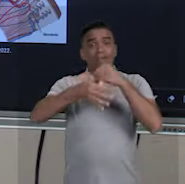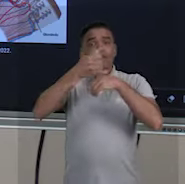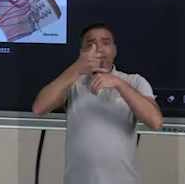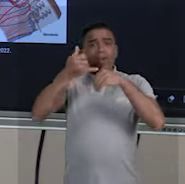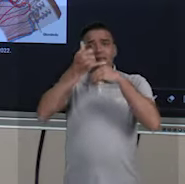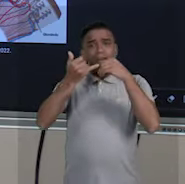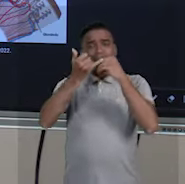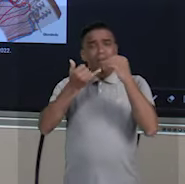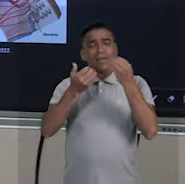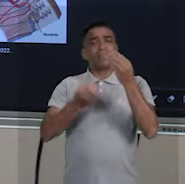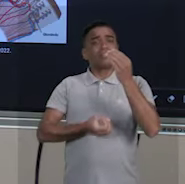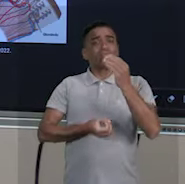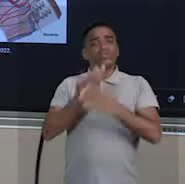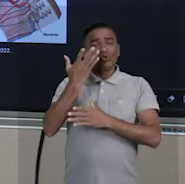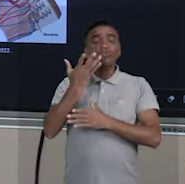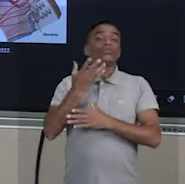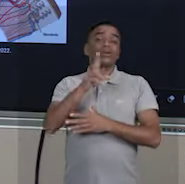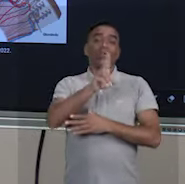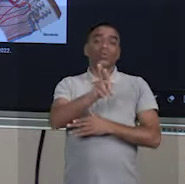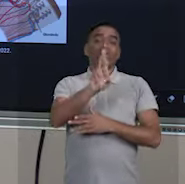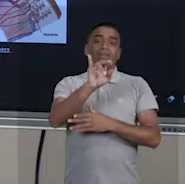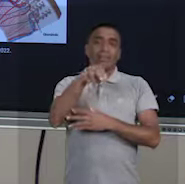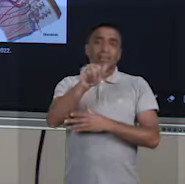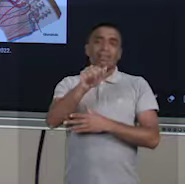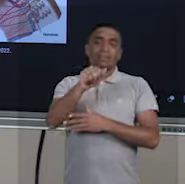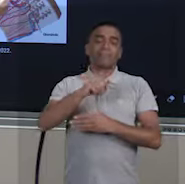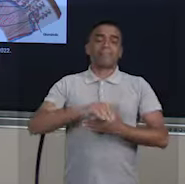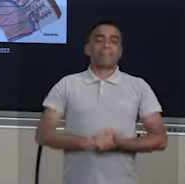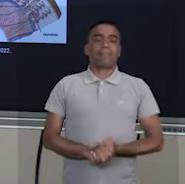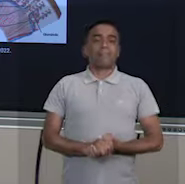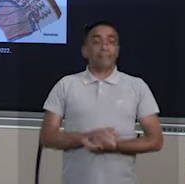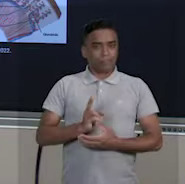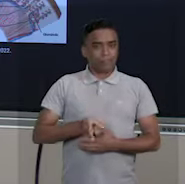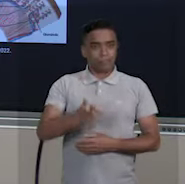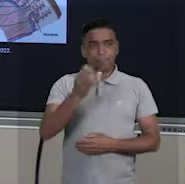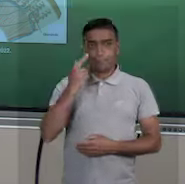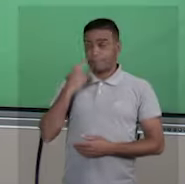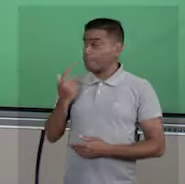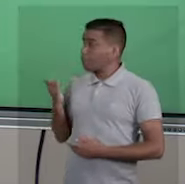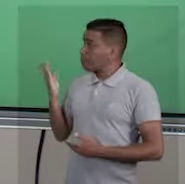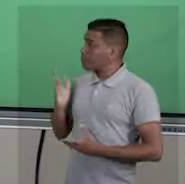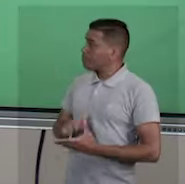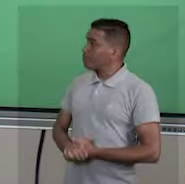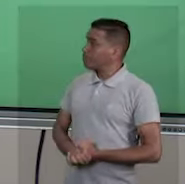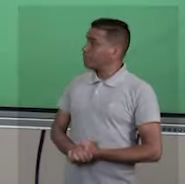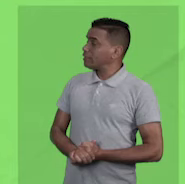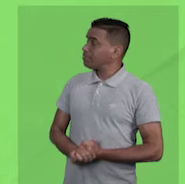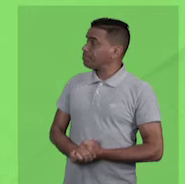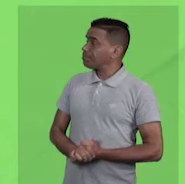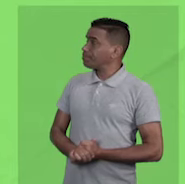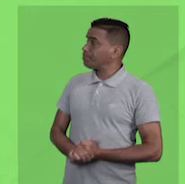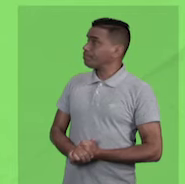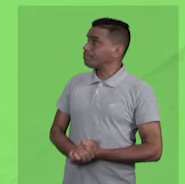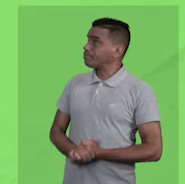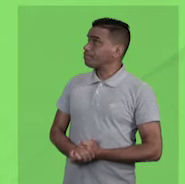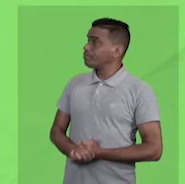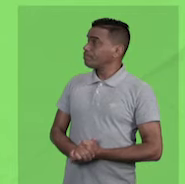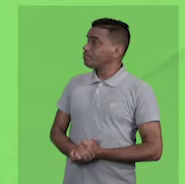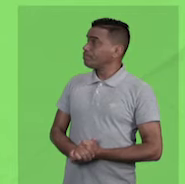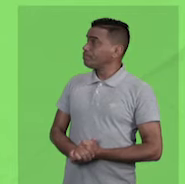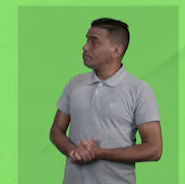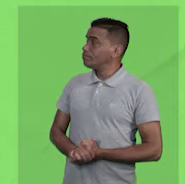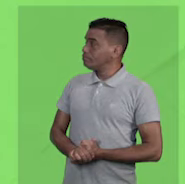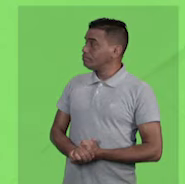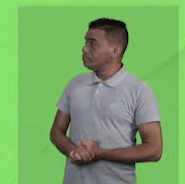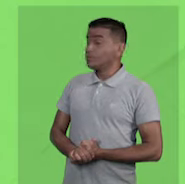a formação da urina. Então, vamos continuar aqui. Bom, tô falando da